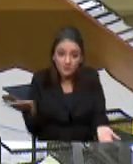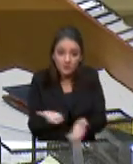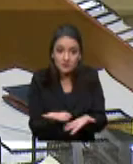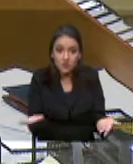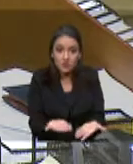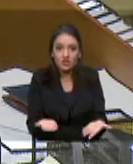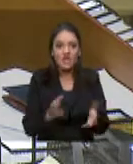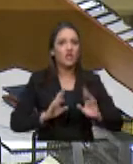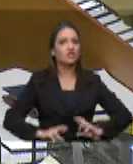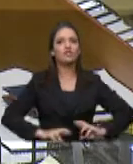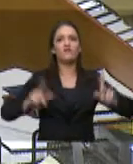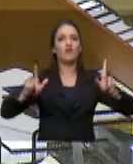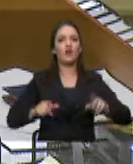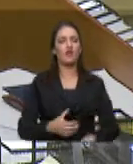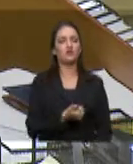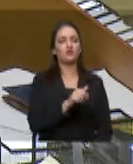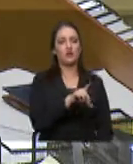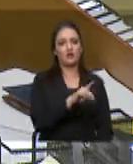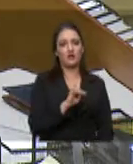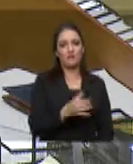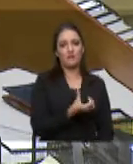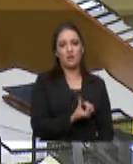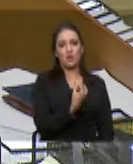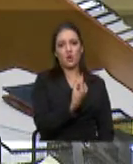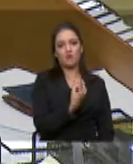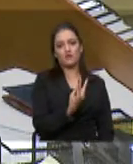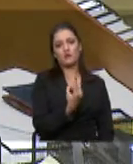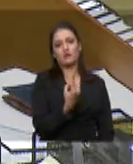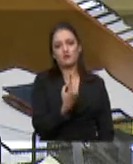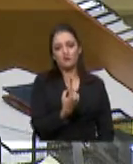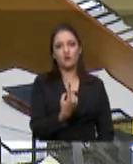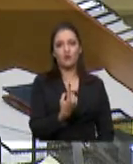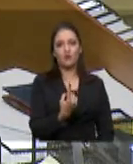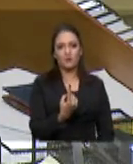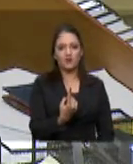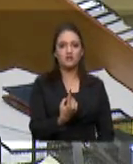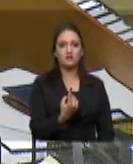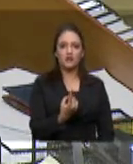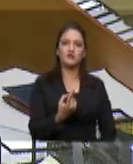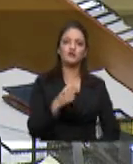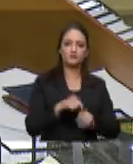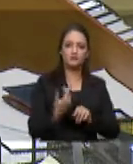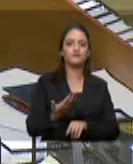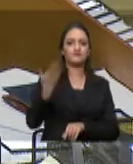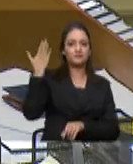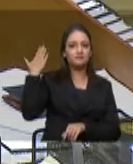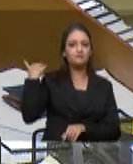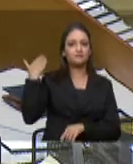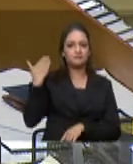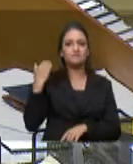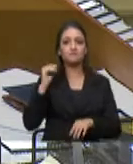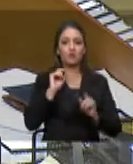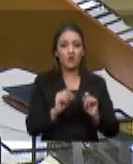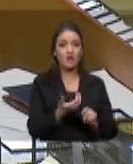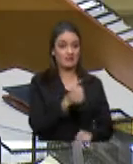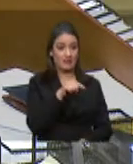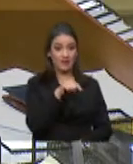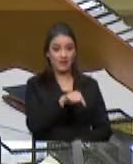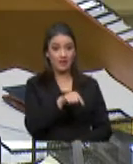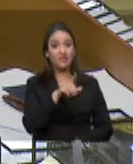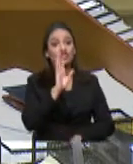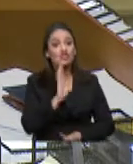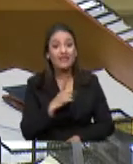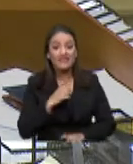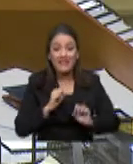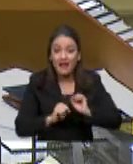ele é diferente da DI 6121, que foi votada por esse Supremo Tribunal Federal. Porque, naquele caso, havia